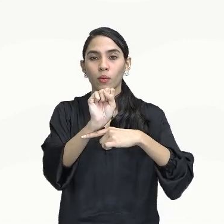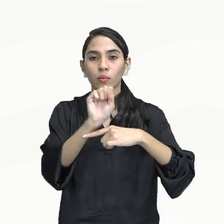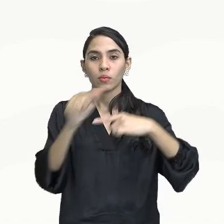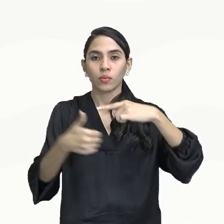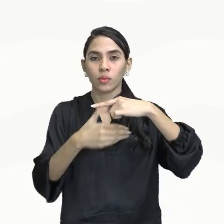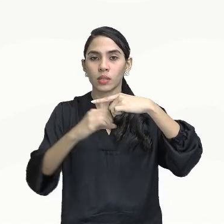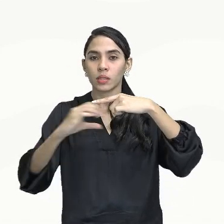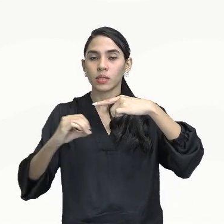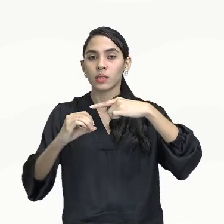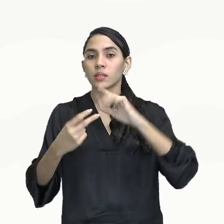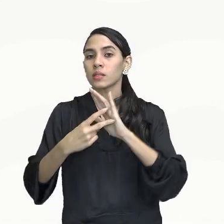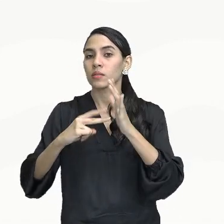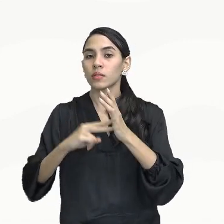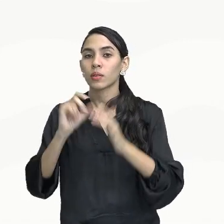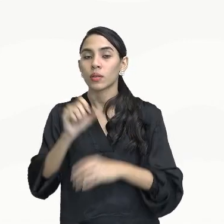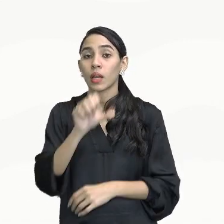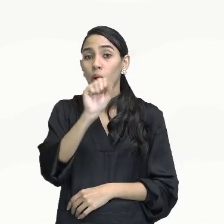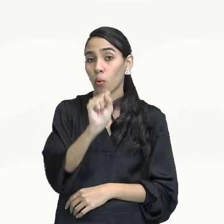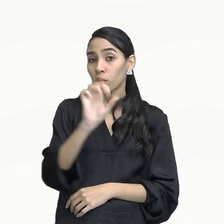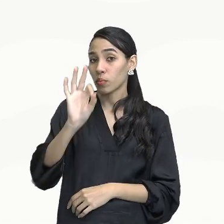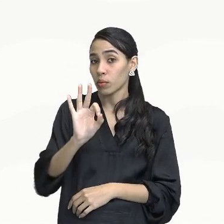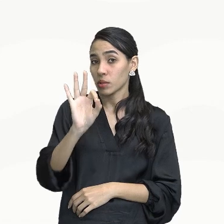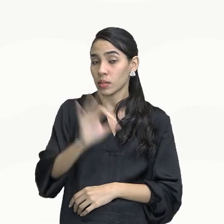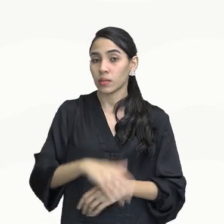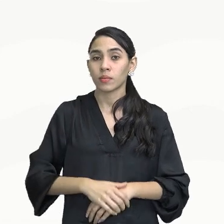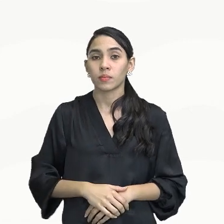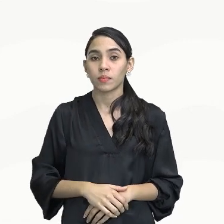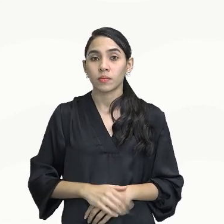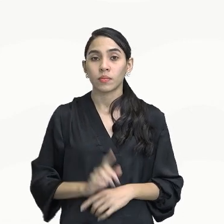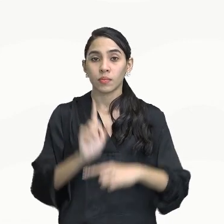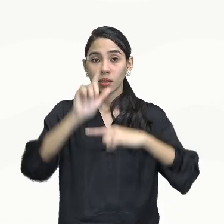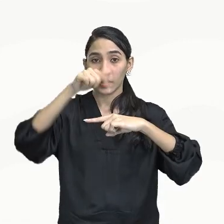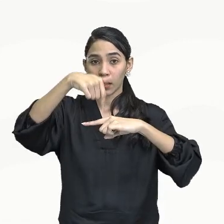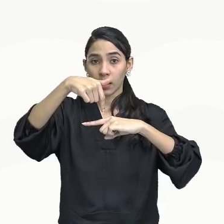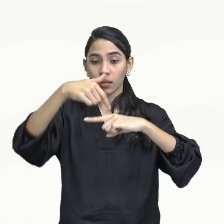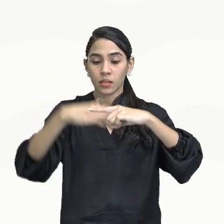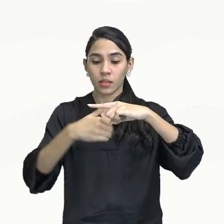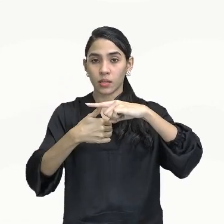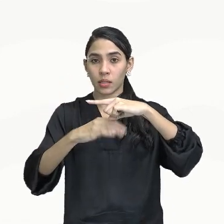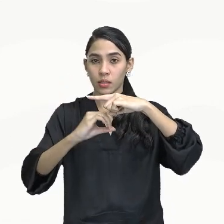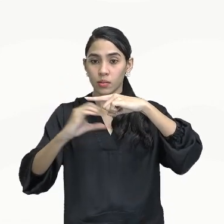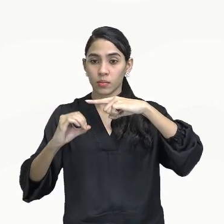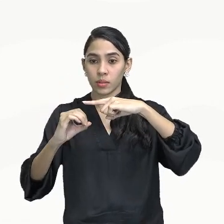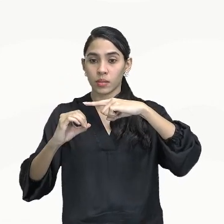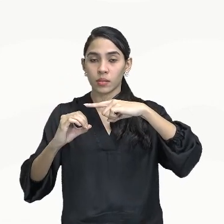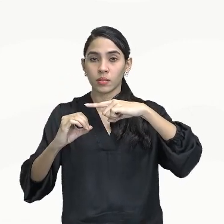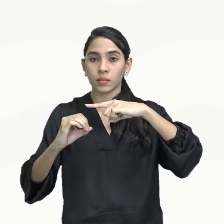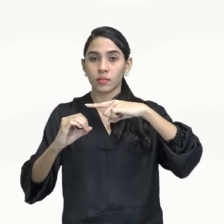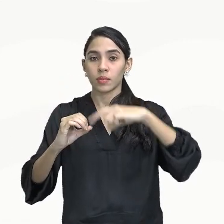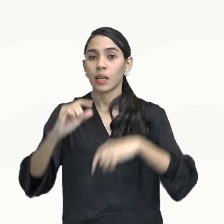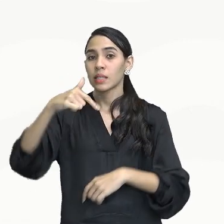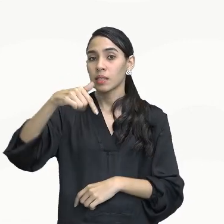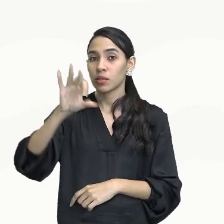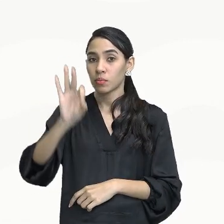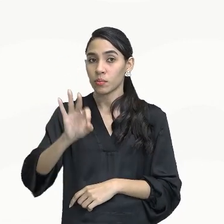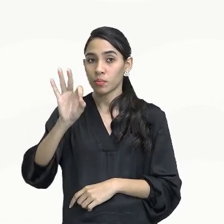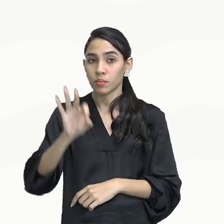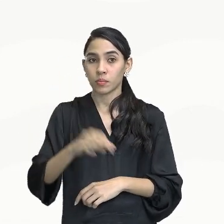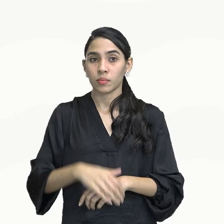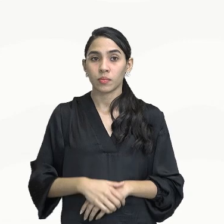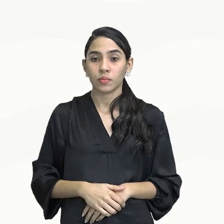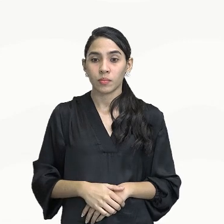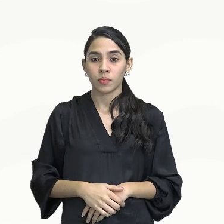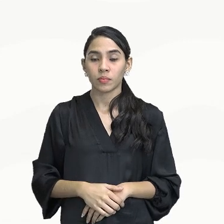isso significa que é 8%. 7 sobre 100, isso significa que é 7%,